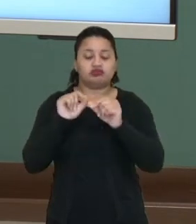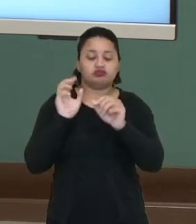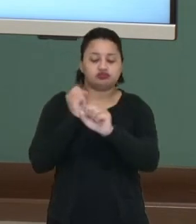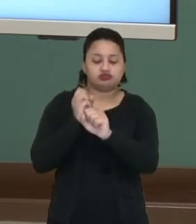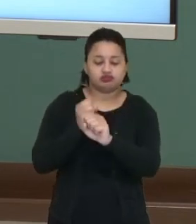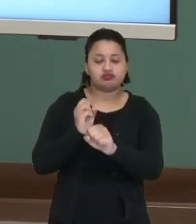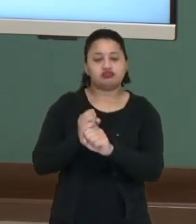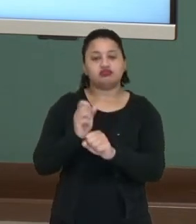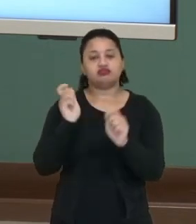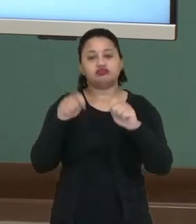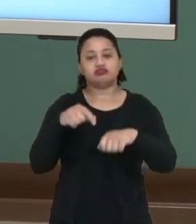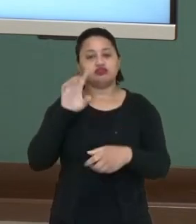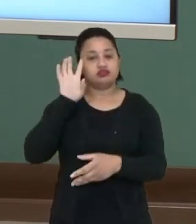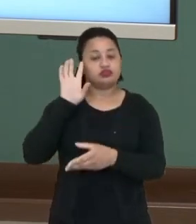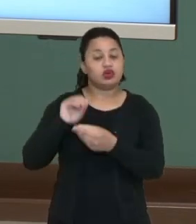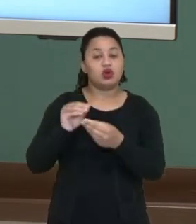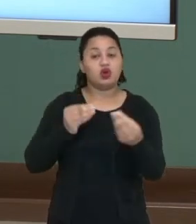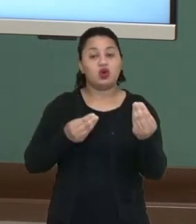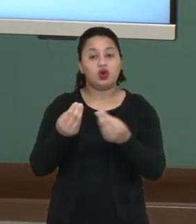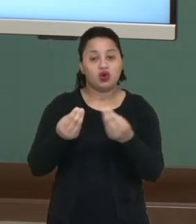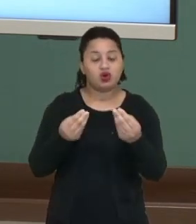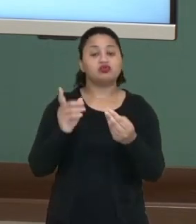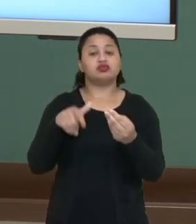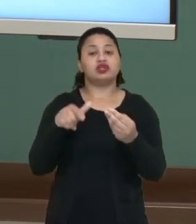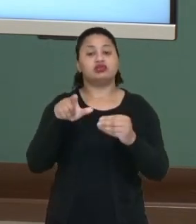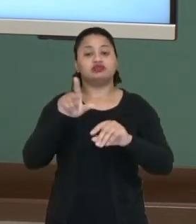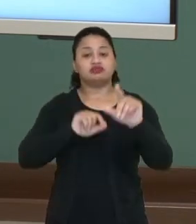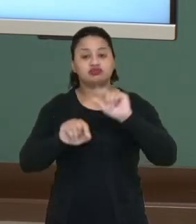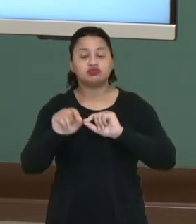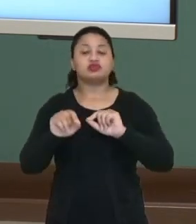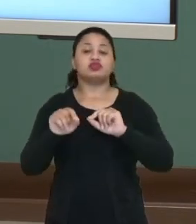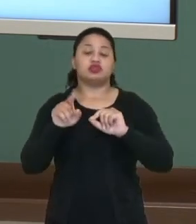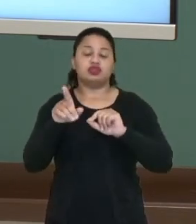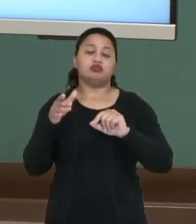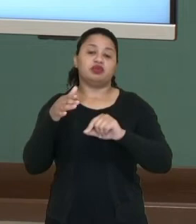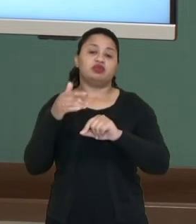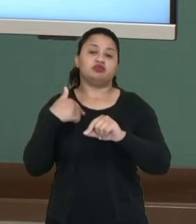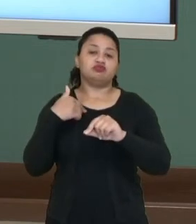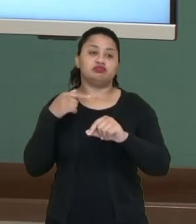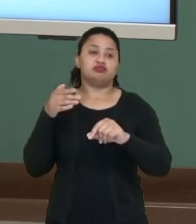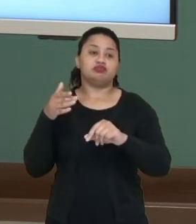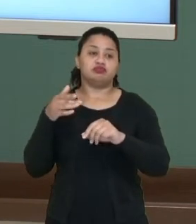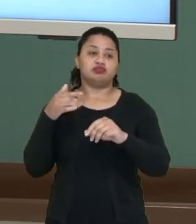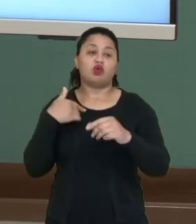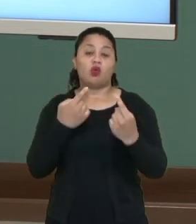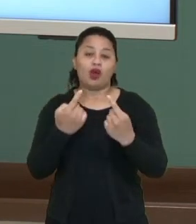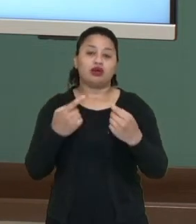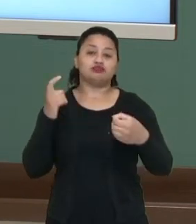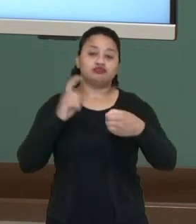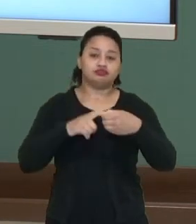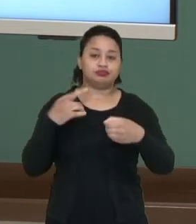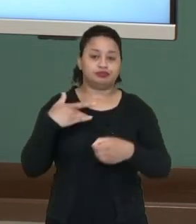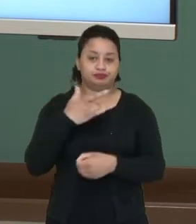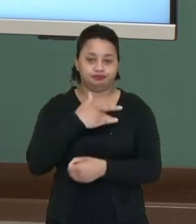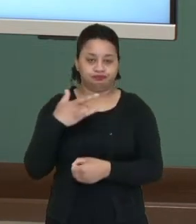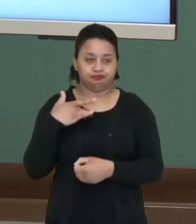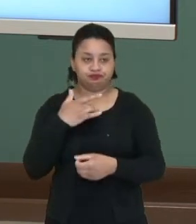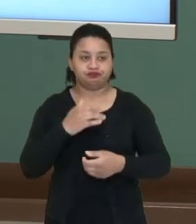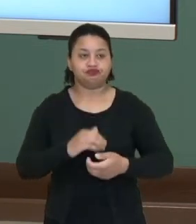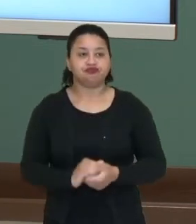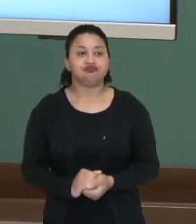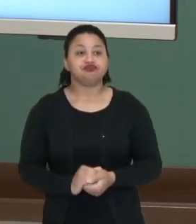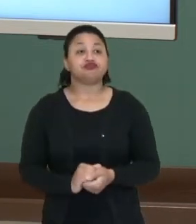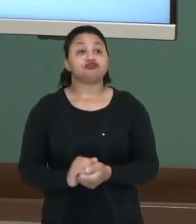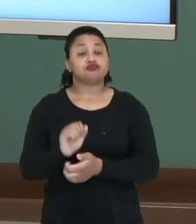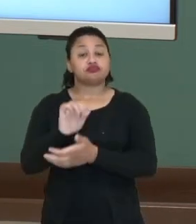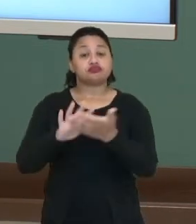entender como é que ele vai fazer essa escolha pelos planos de saúde, tá bom? No segundo exercício, eu já tenho